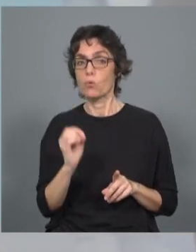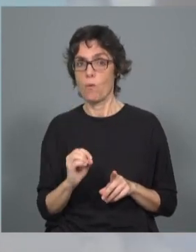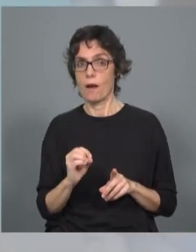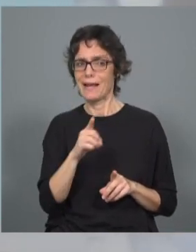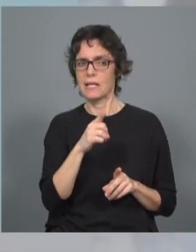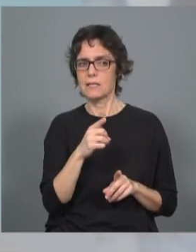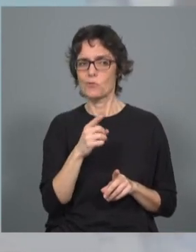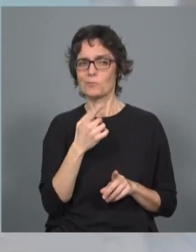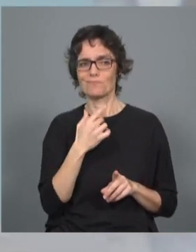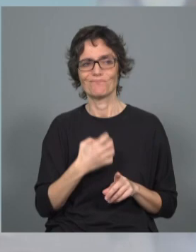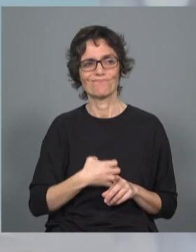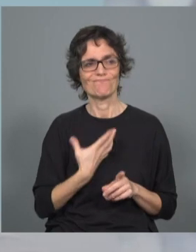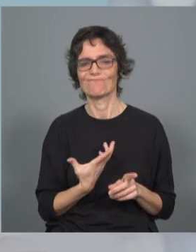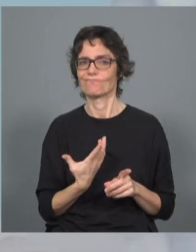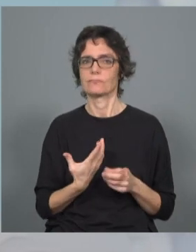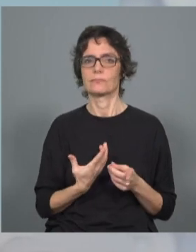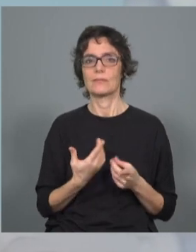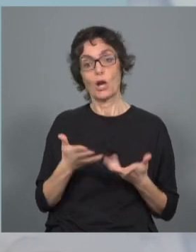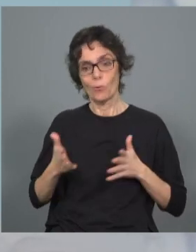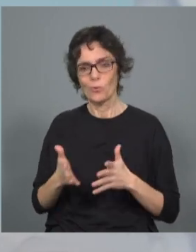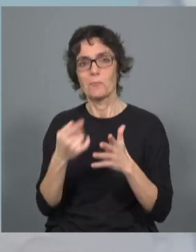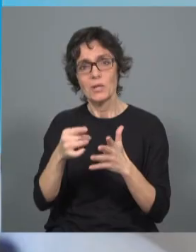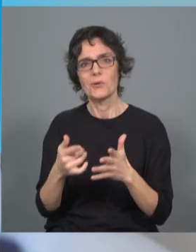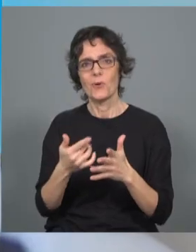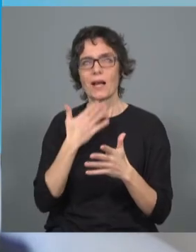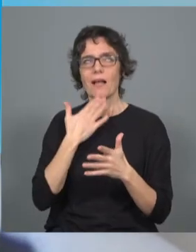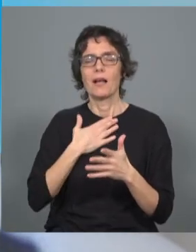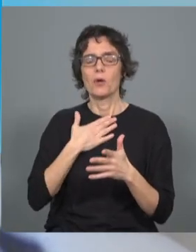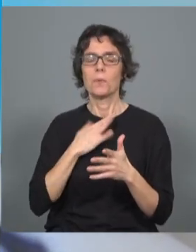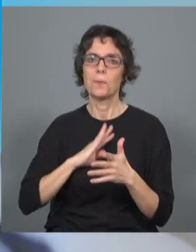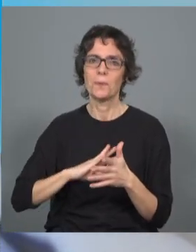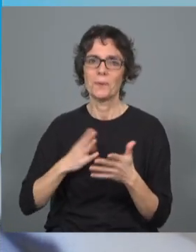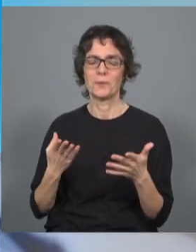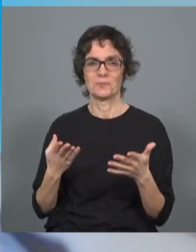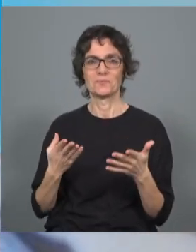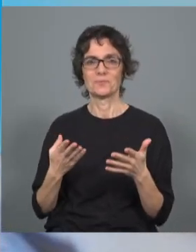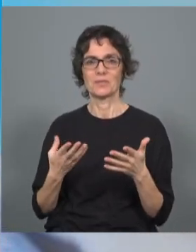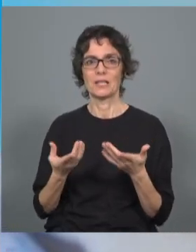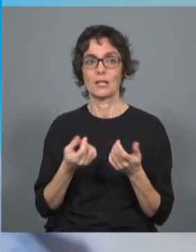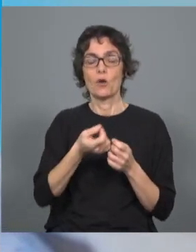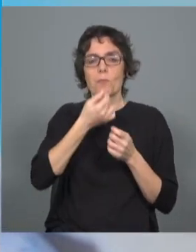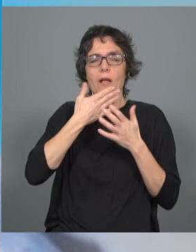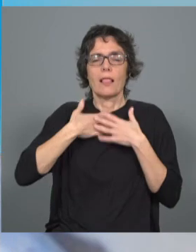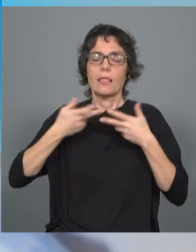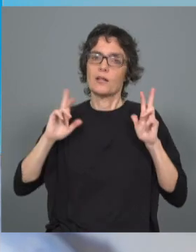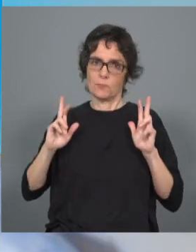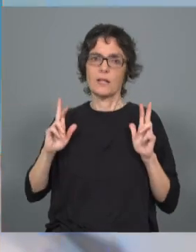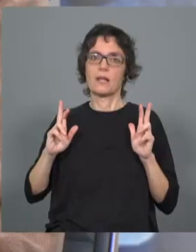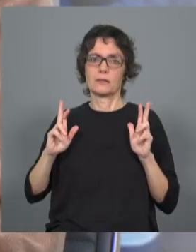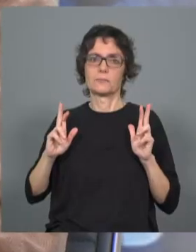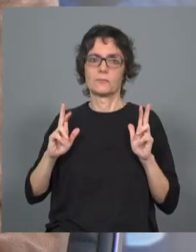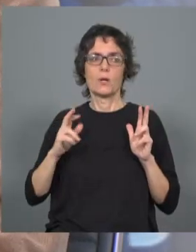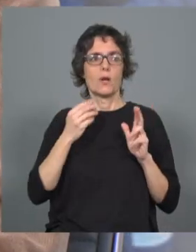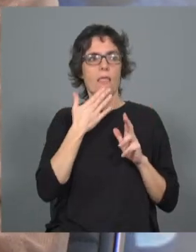Portanto, eu acho que isso fez muita diferença, sim. E de facto a comunhão é muito libertadora. É um encontro